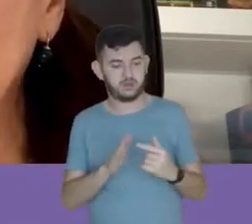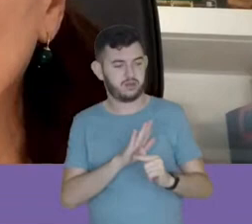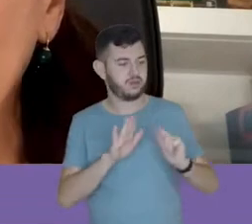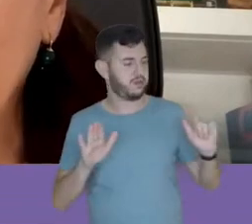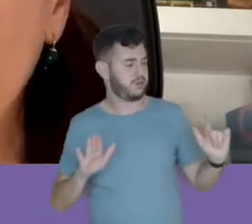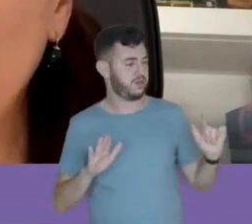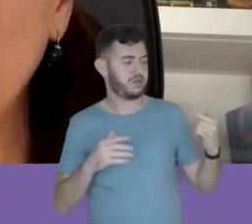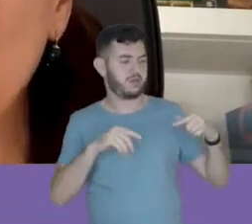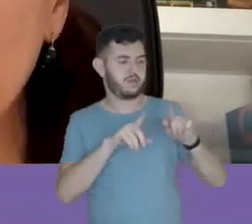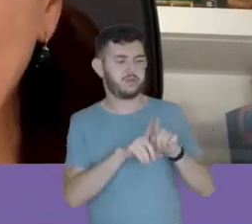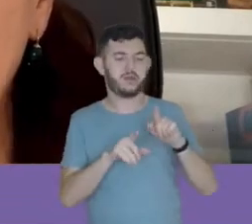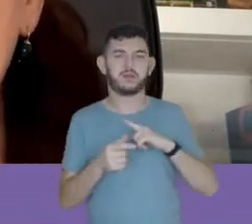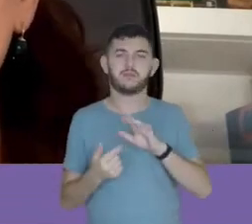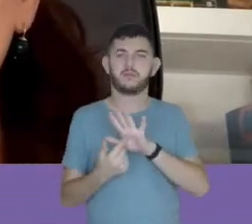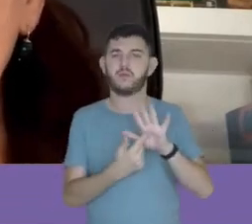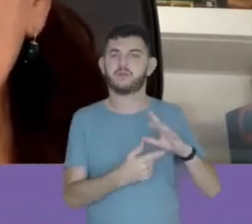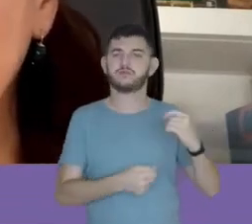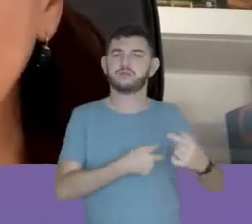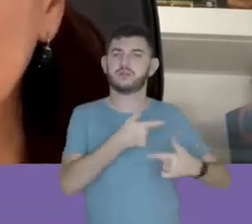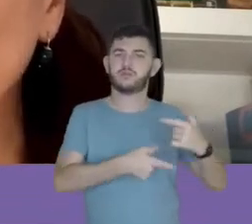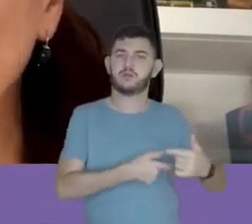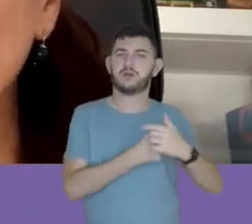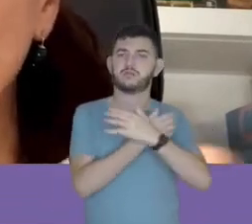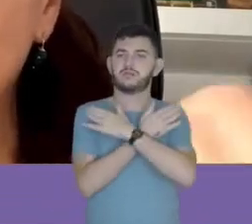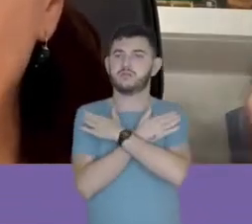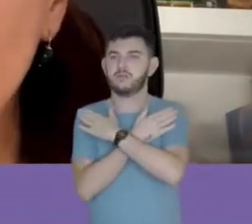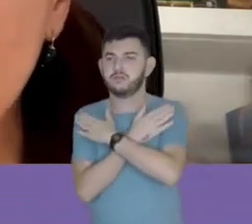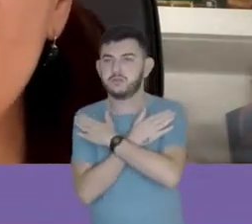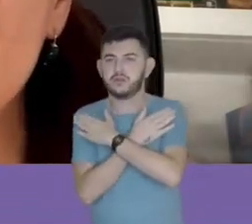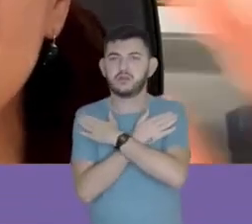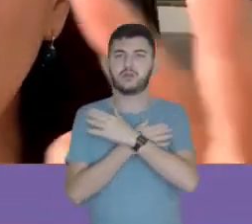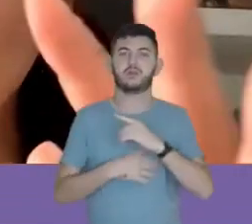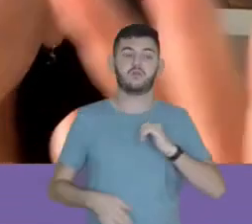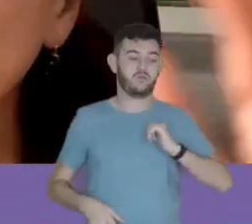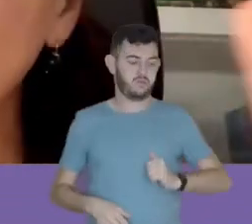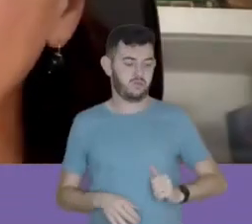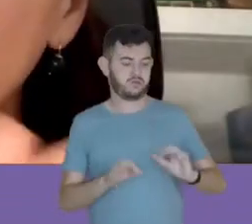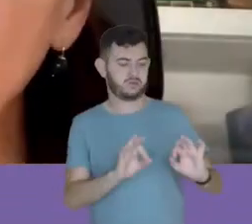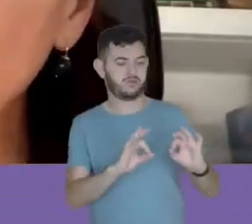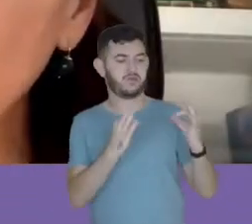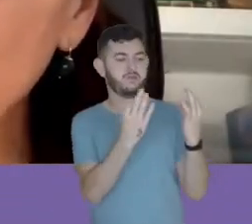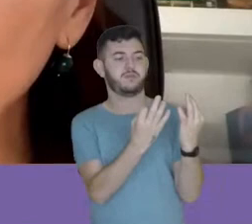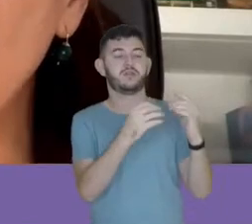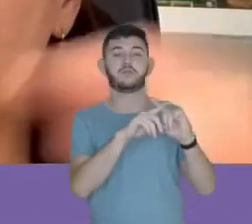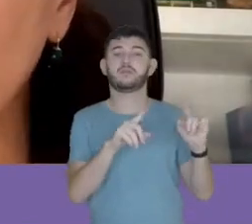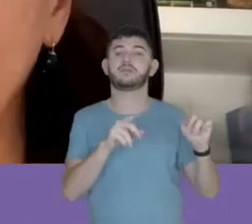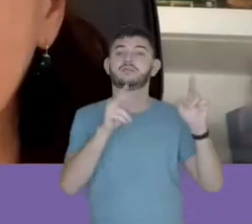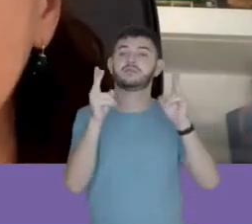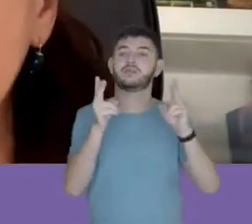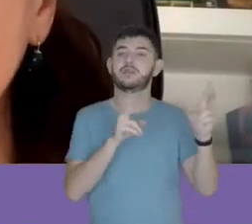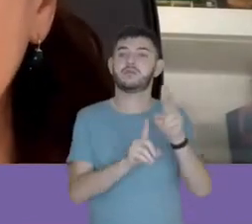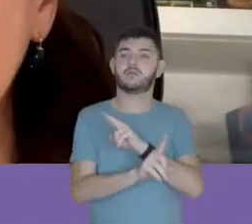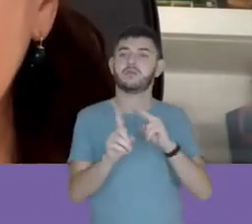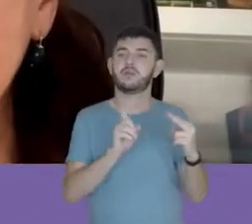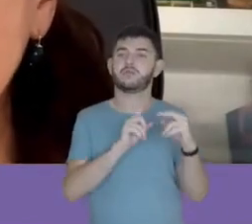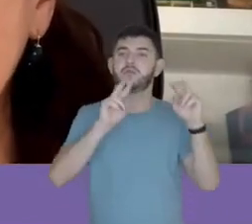que tratam do emprego e do desemprego, tratam do Bolsa Família, sempre sobre a perspectiva de